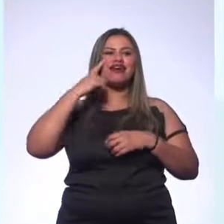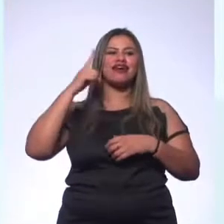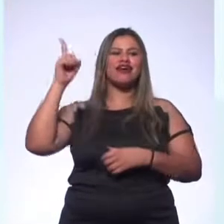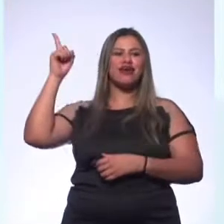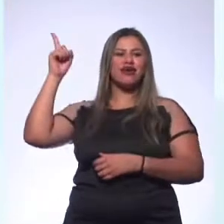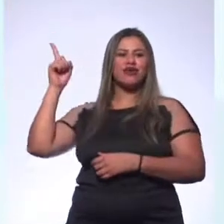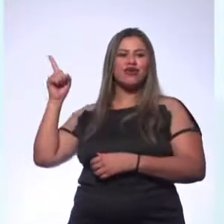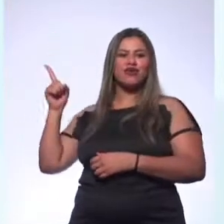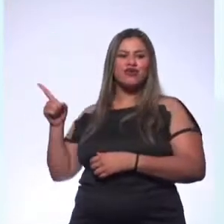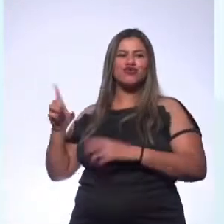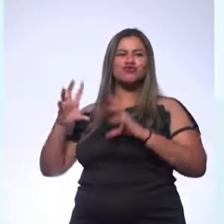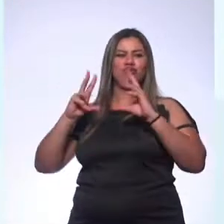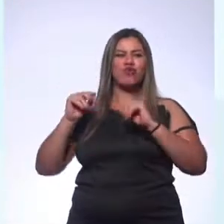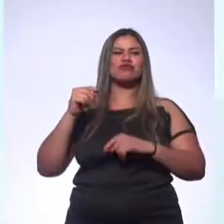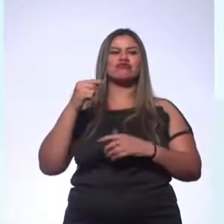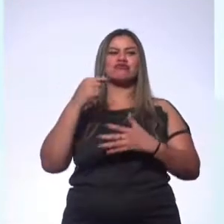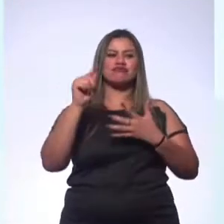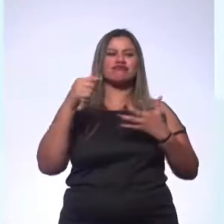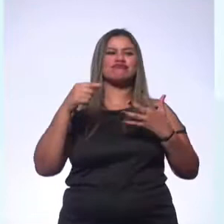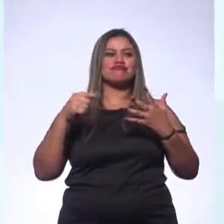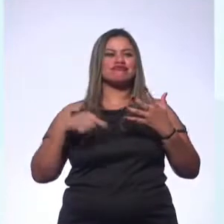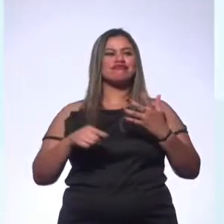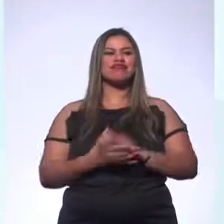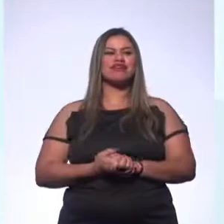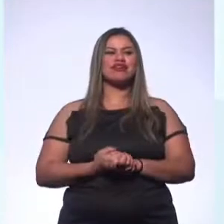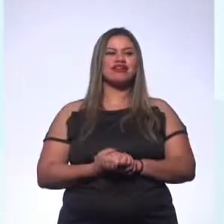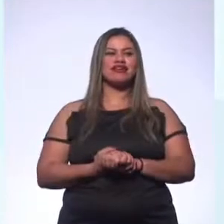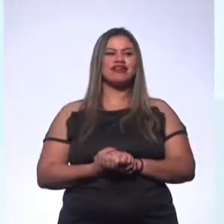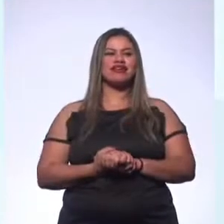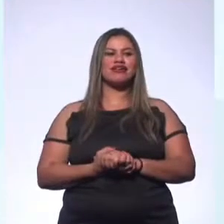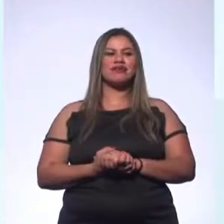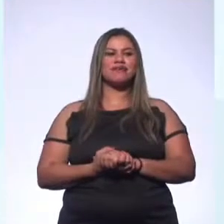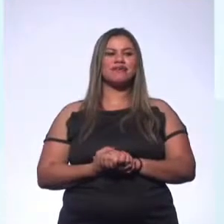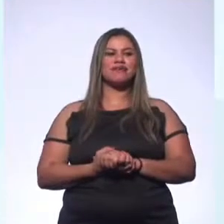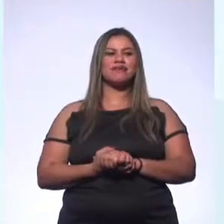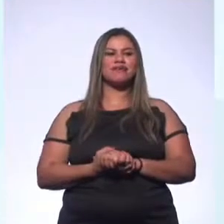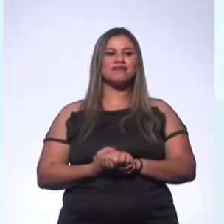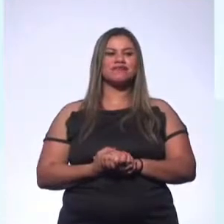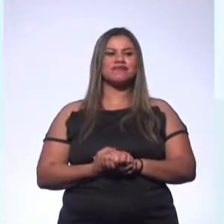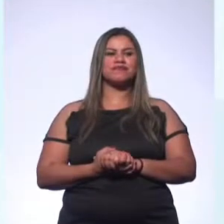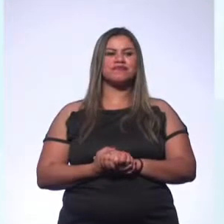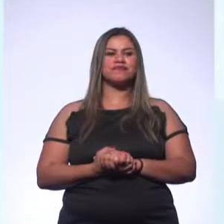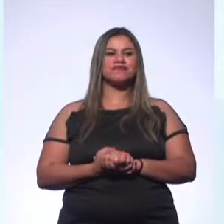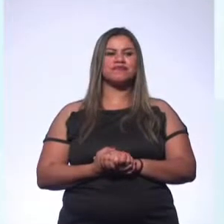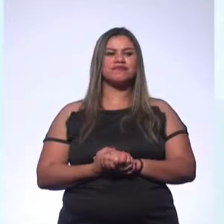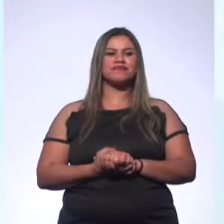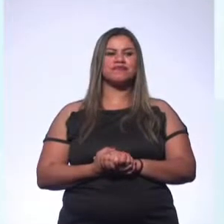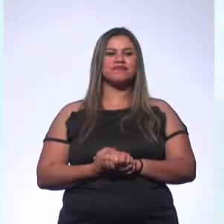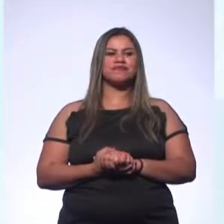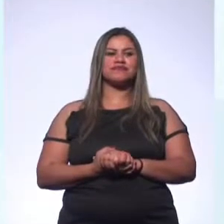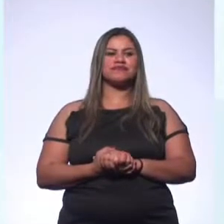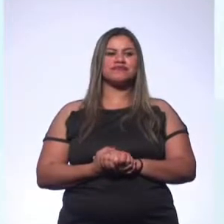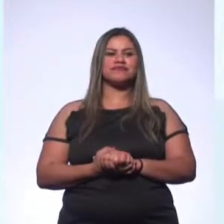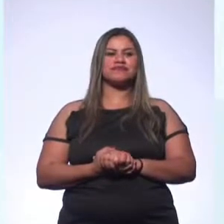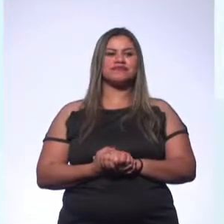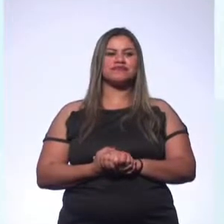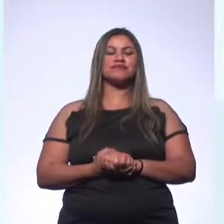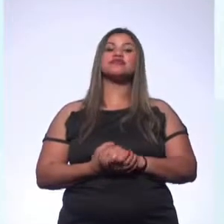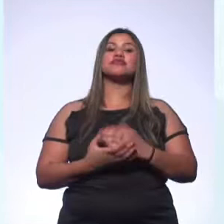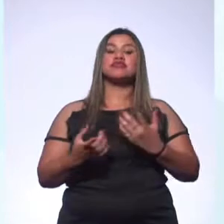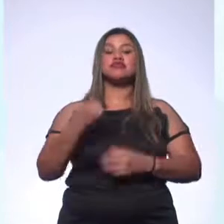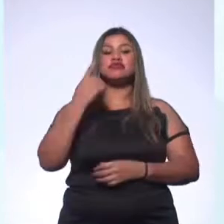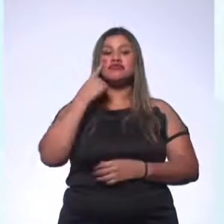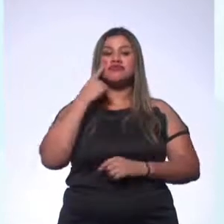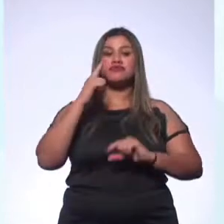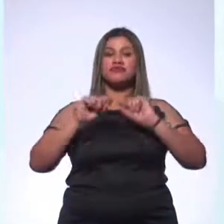Turcomenistão, Ucrânia, Uzbequistão, Moldávia e Rússia. E aí nós podemos ver